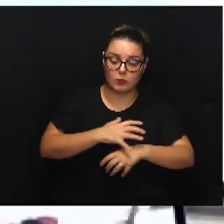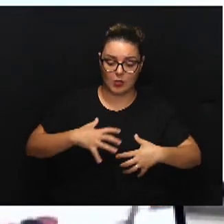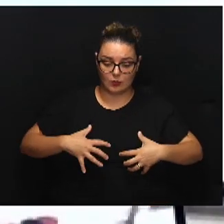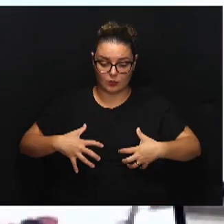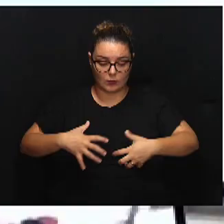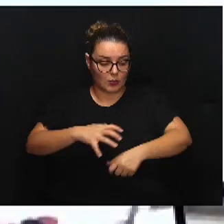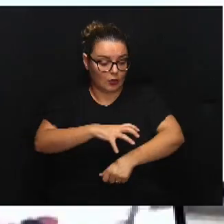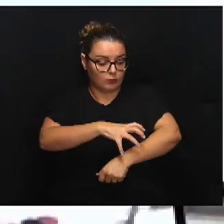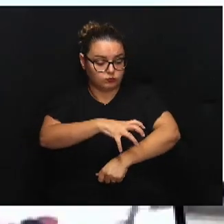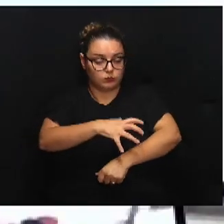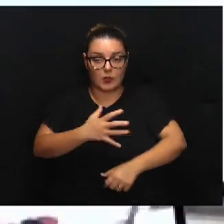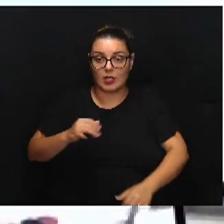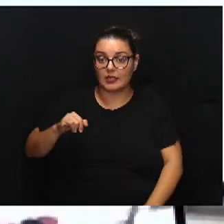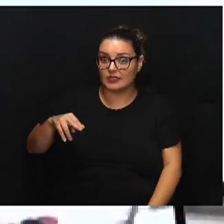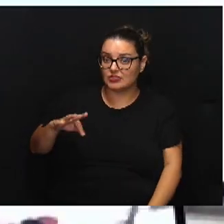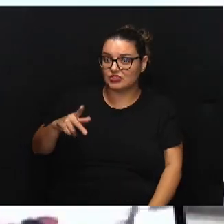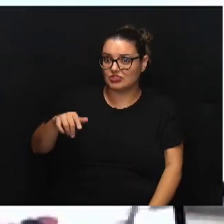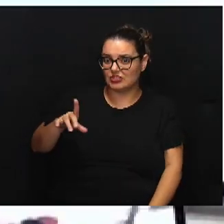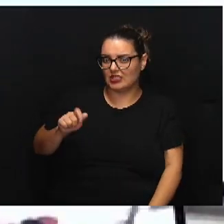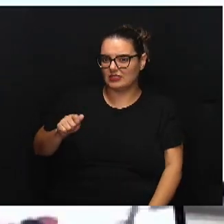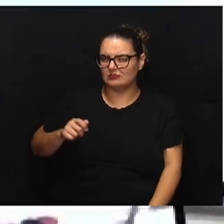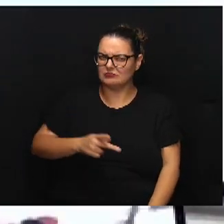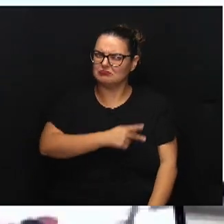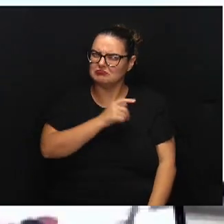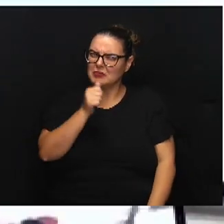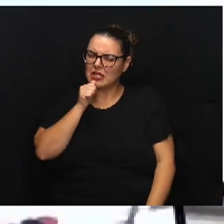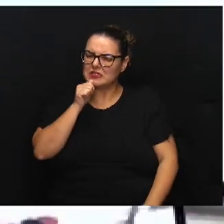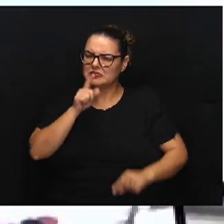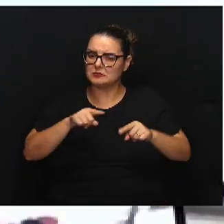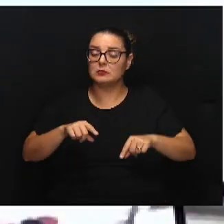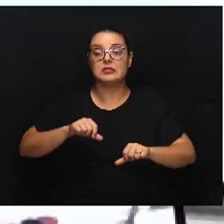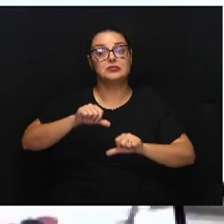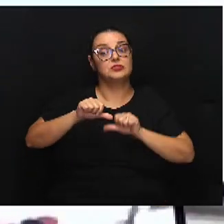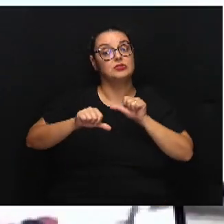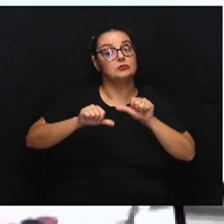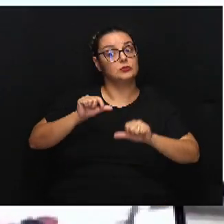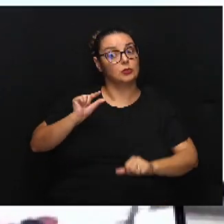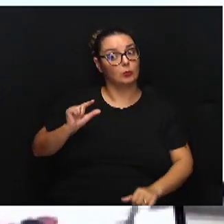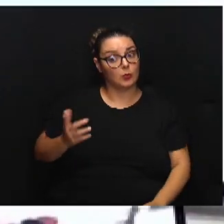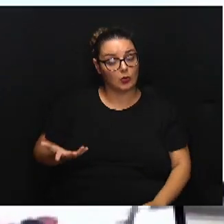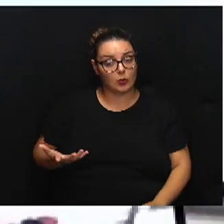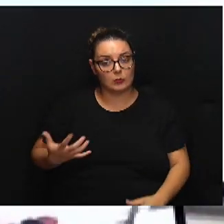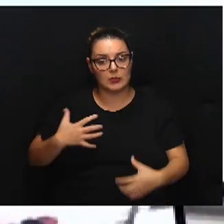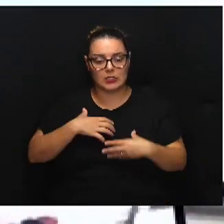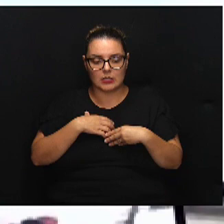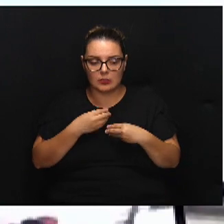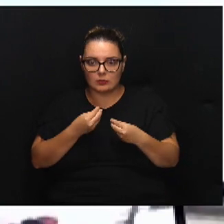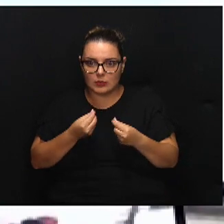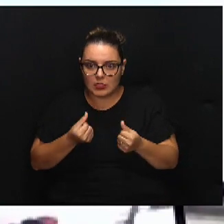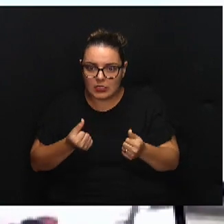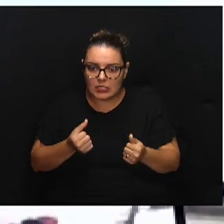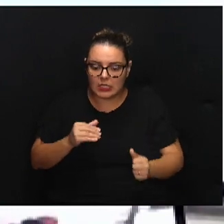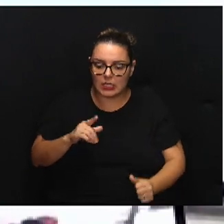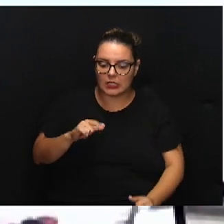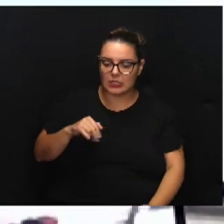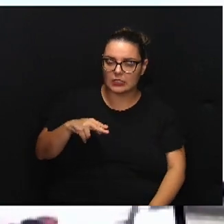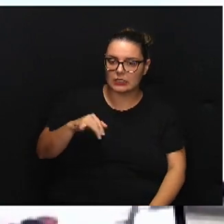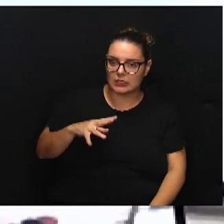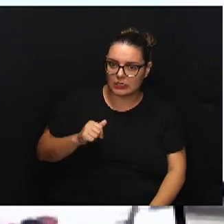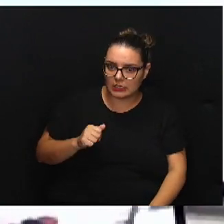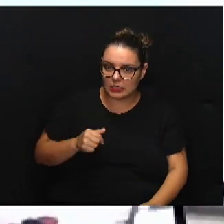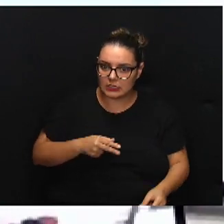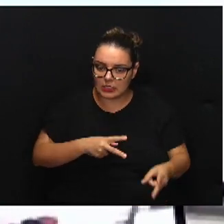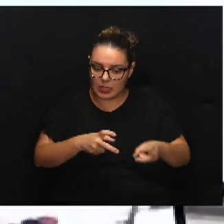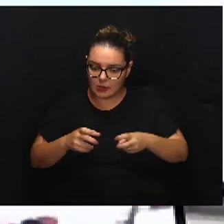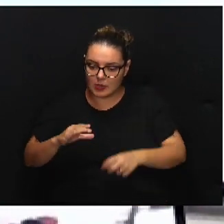inchada, a pressão ainda não está alterada, mas já mudou. Então, essa sensibilidade clínica, essa percepção